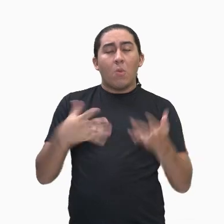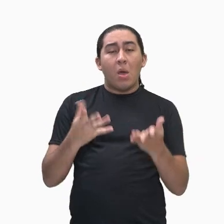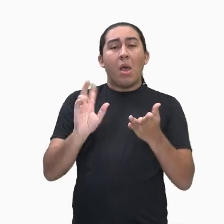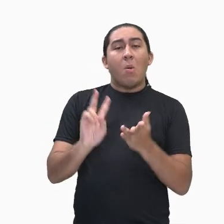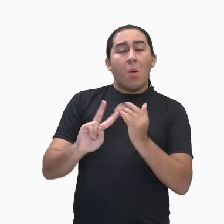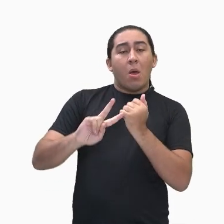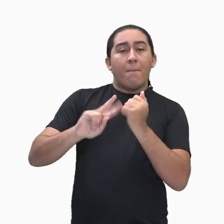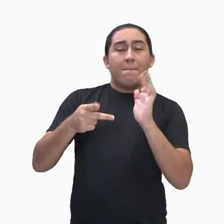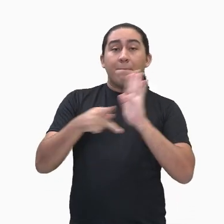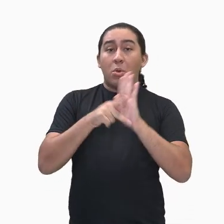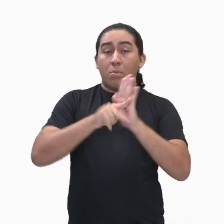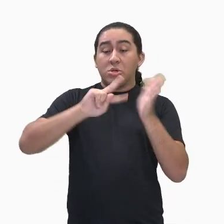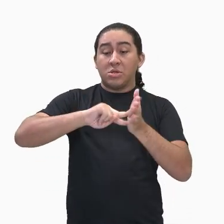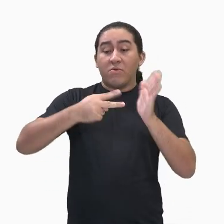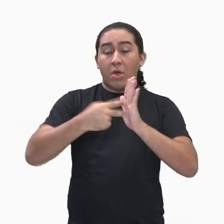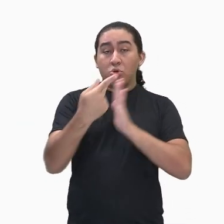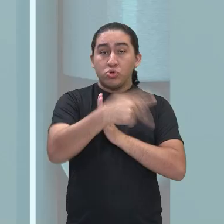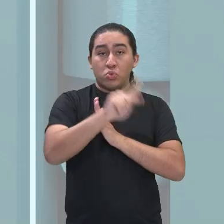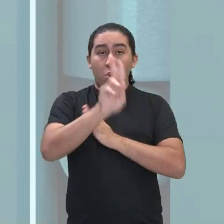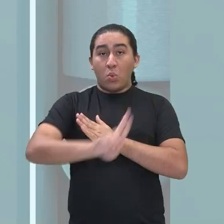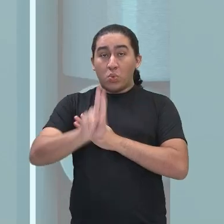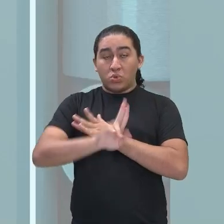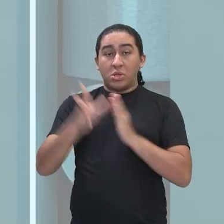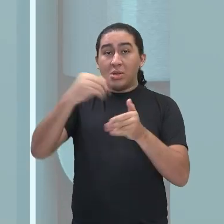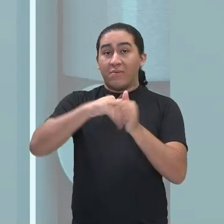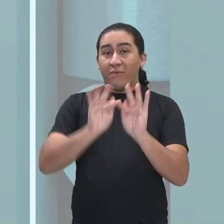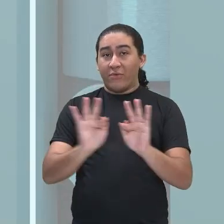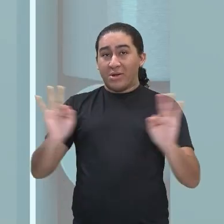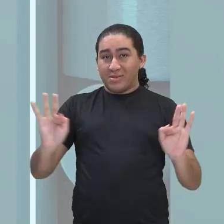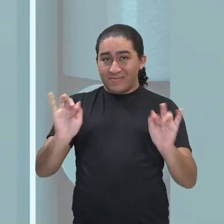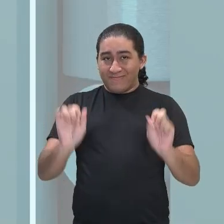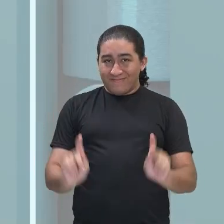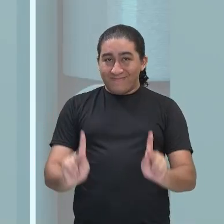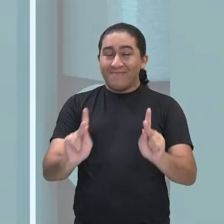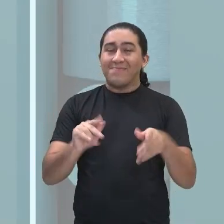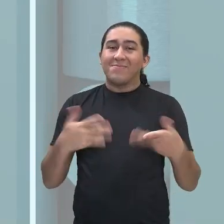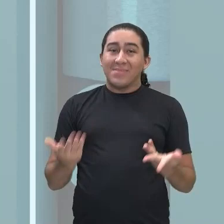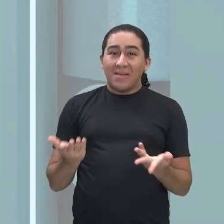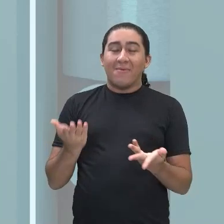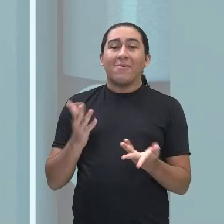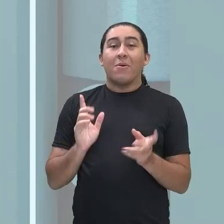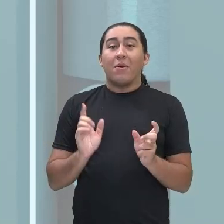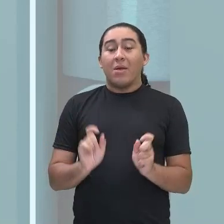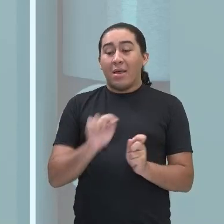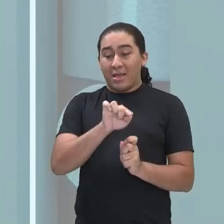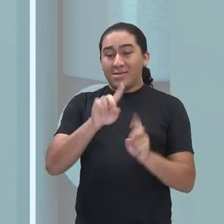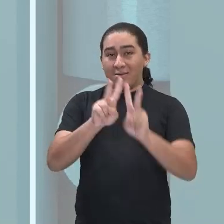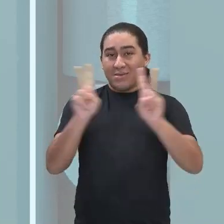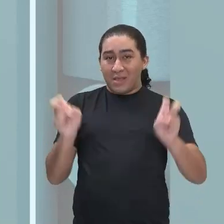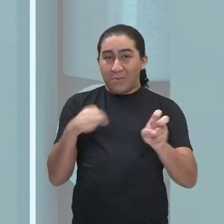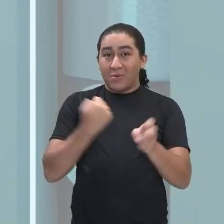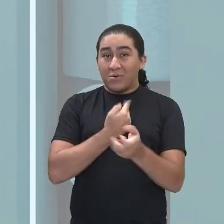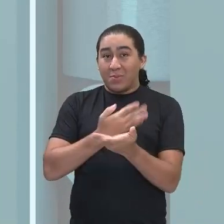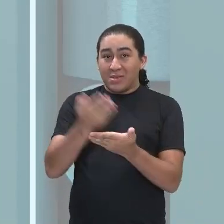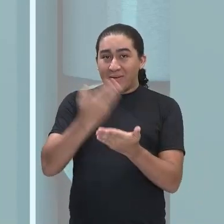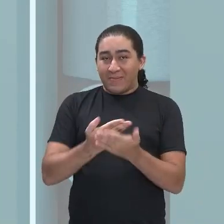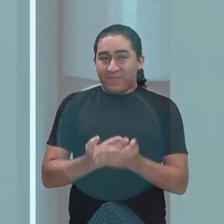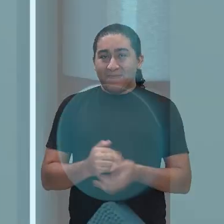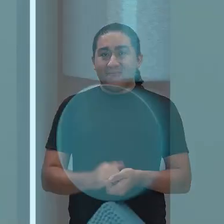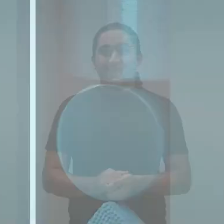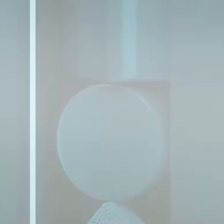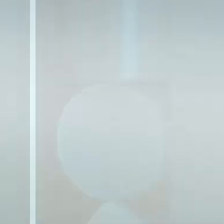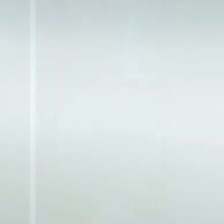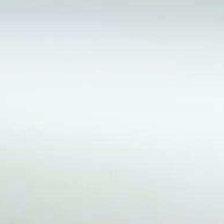sentidos decorrentes de seus usos. Então, é isso aí, a gente vai começar.